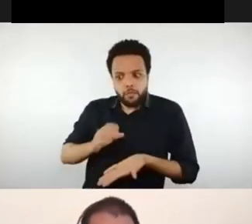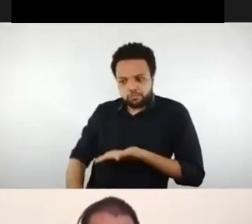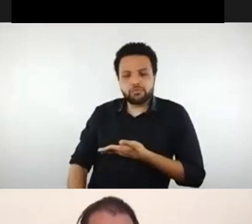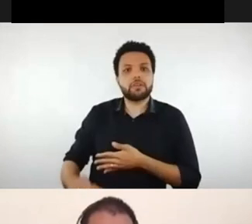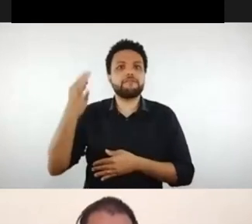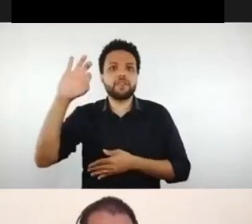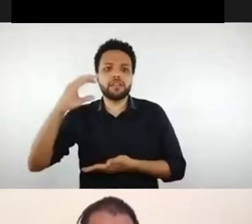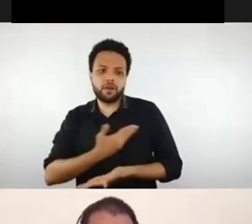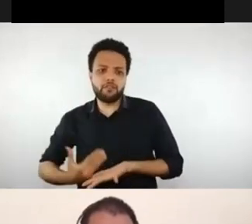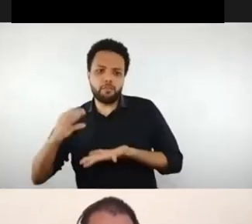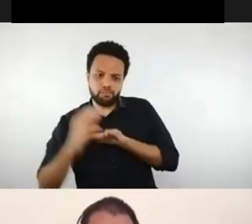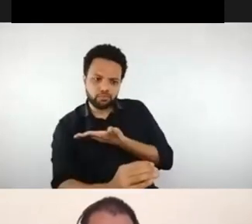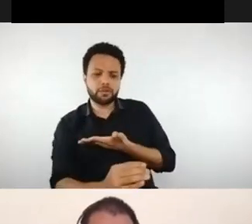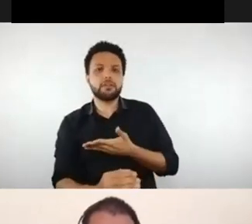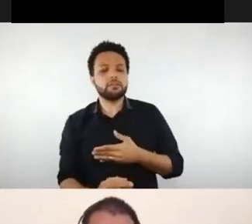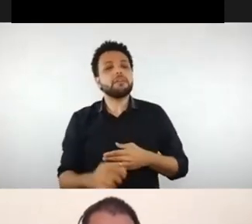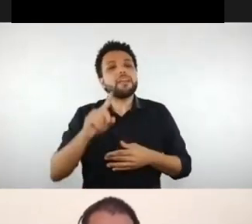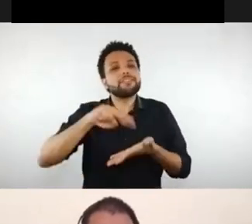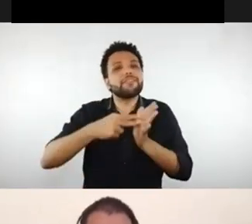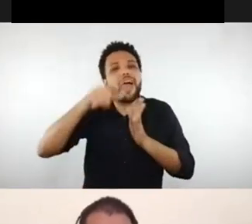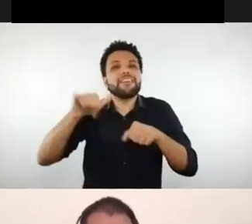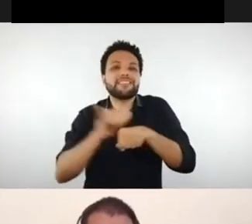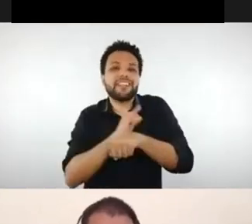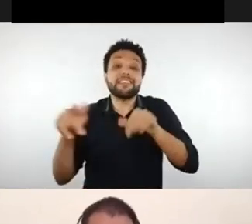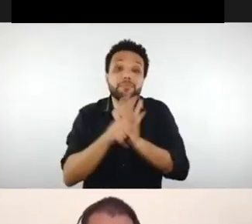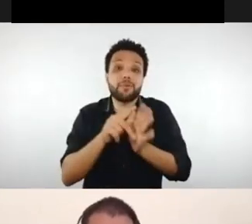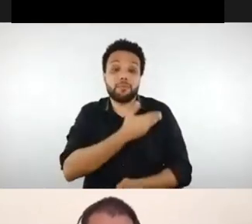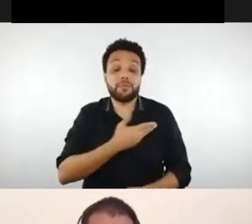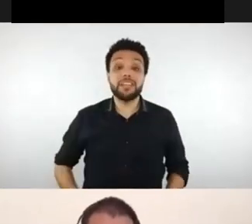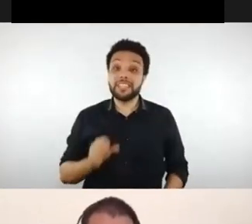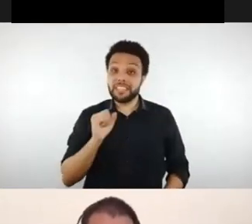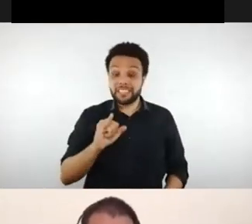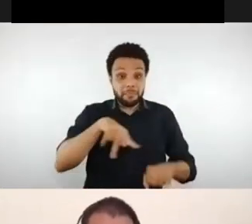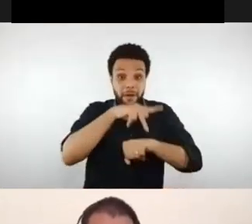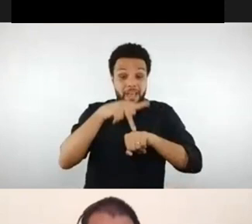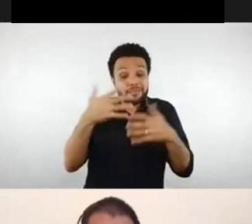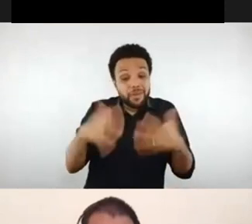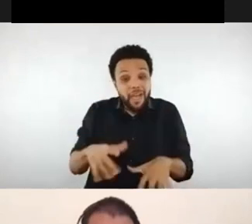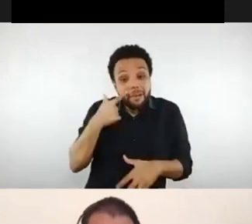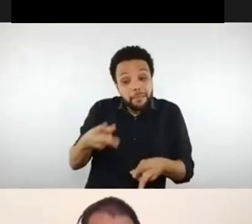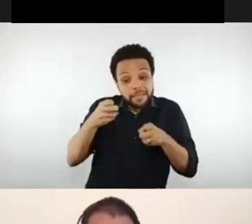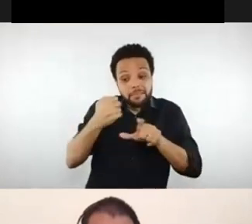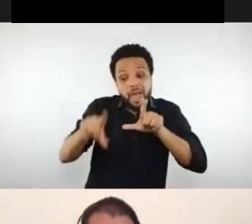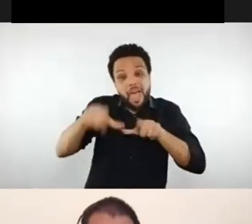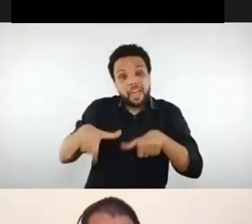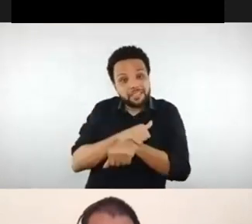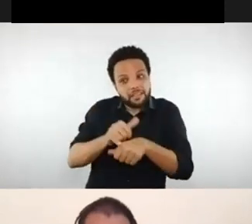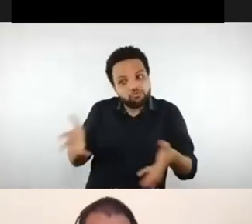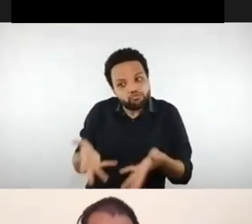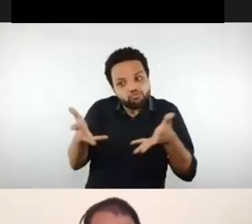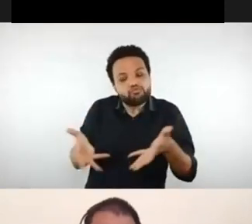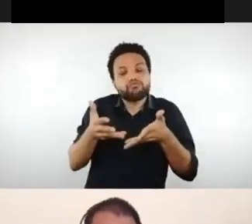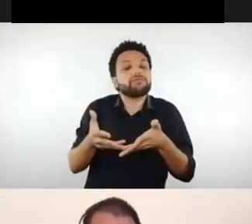porque é uma questão estratégica. Né? Se o país não entende isso como uma questão estratégica e pensa numa questão de asfixiar